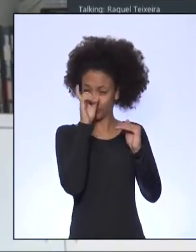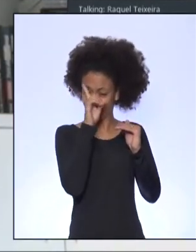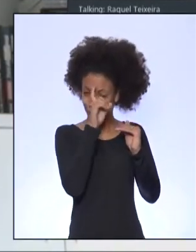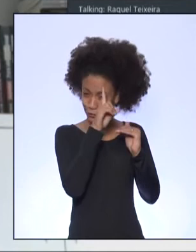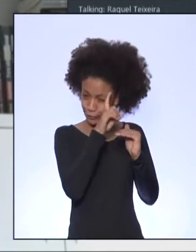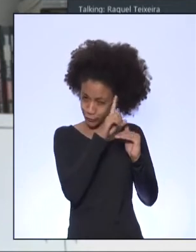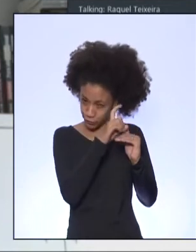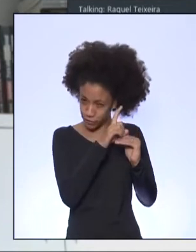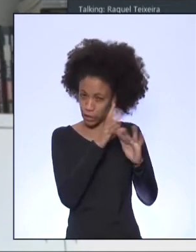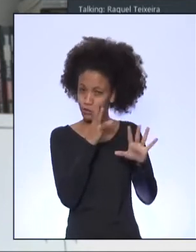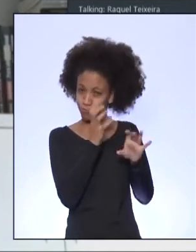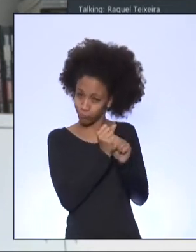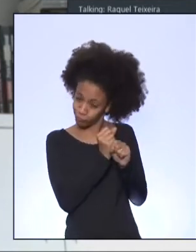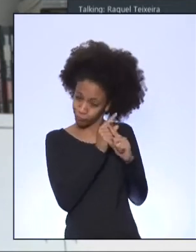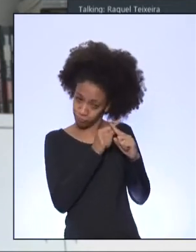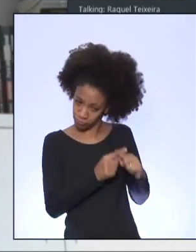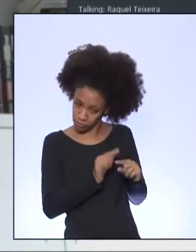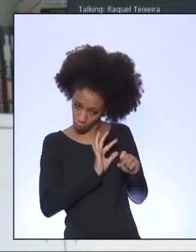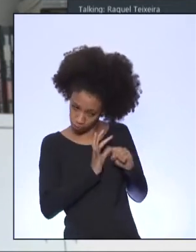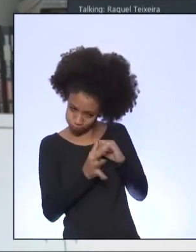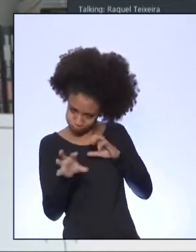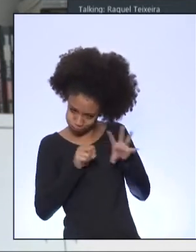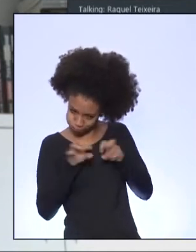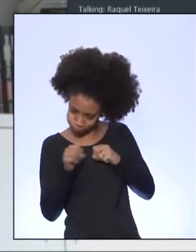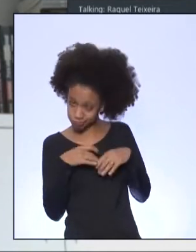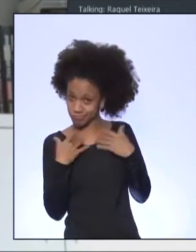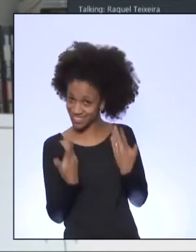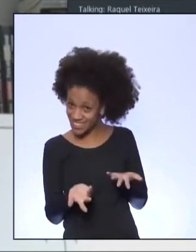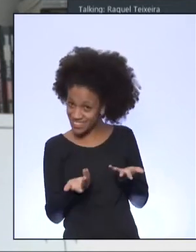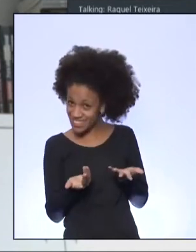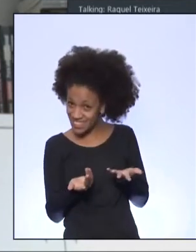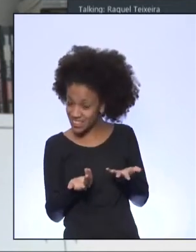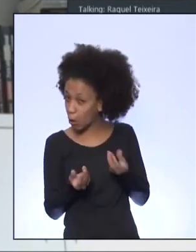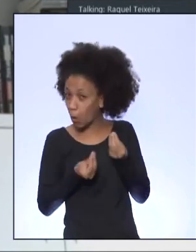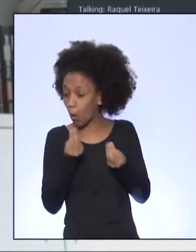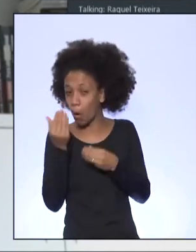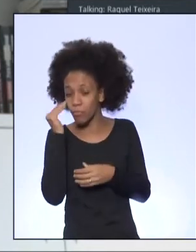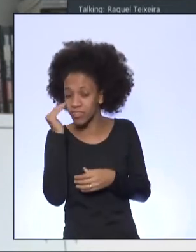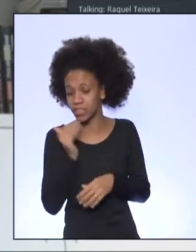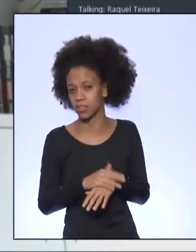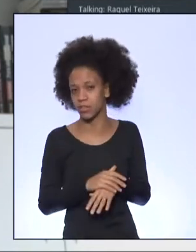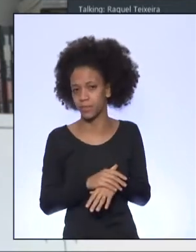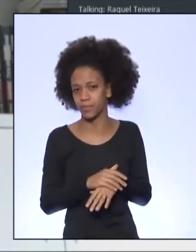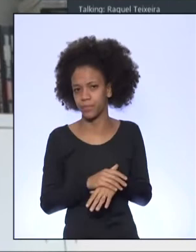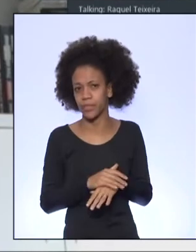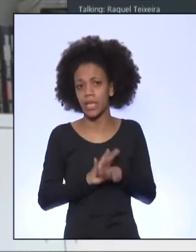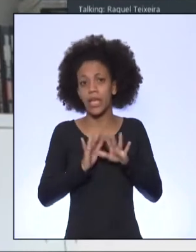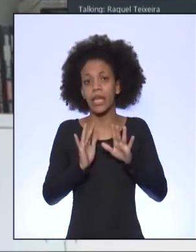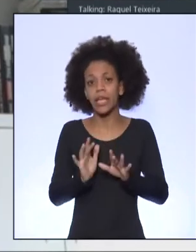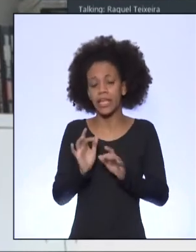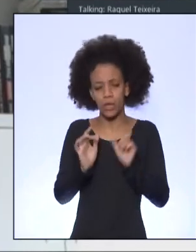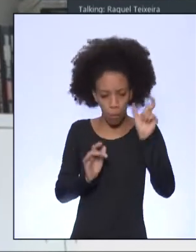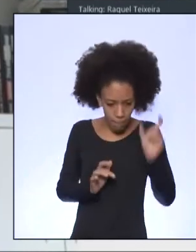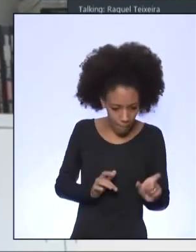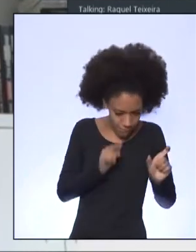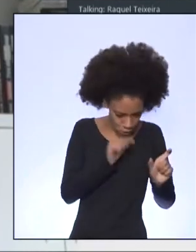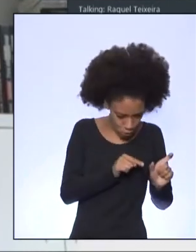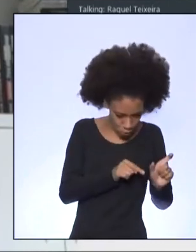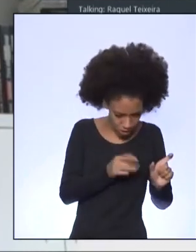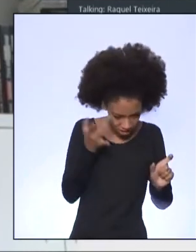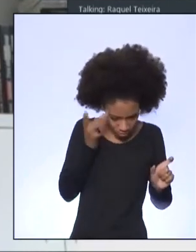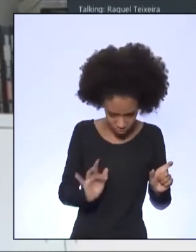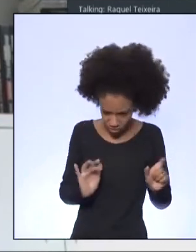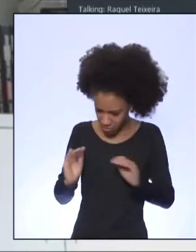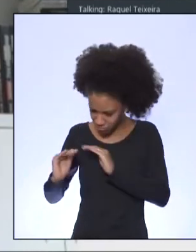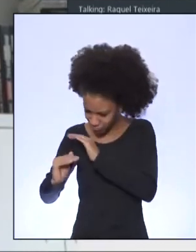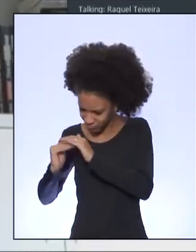a multiplicação do coronavírus, por exemplo. E você está numa discussão com uma pessoa que não sabe o que é crescimento exponencial,